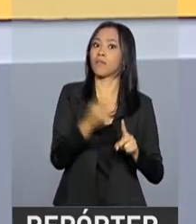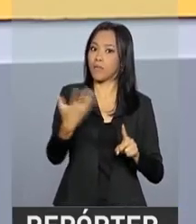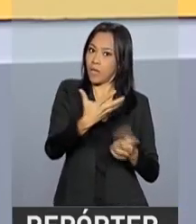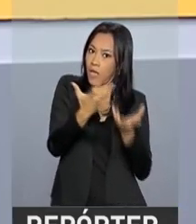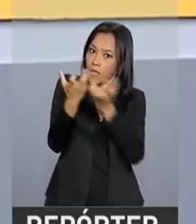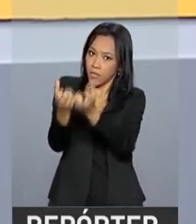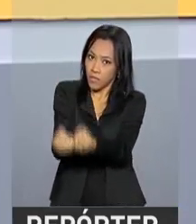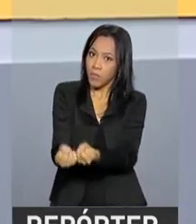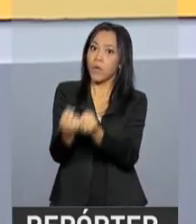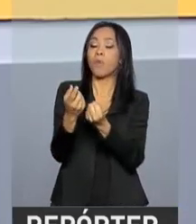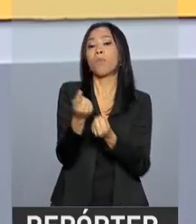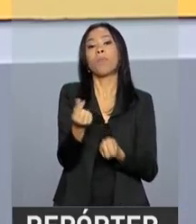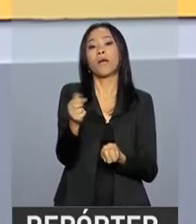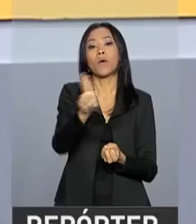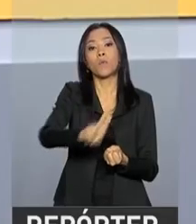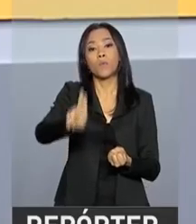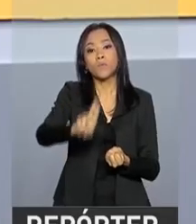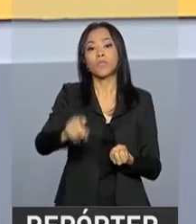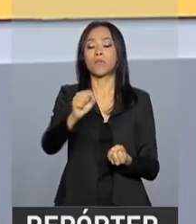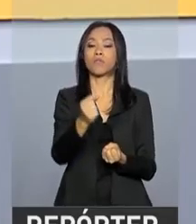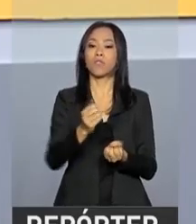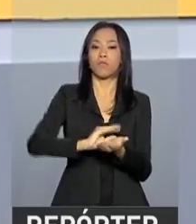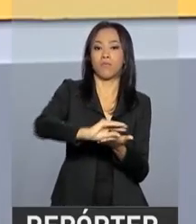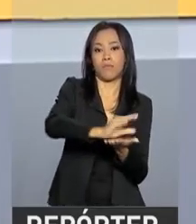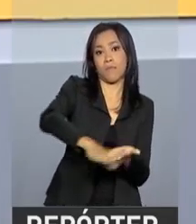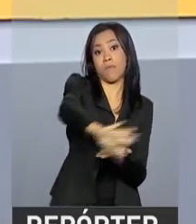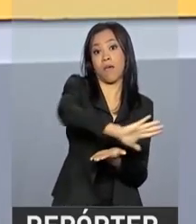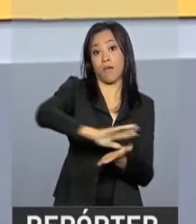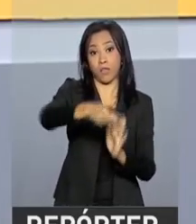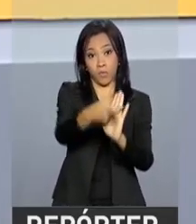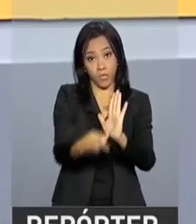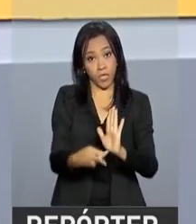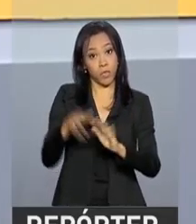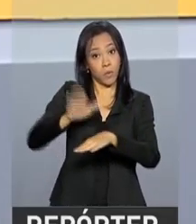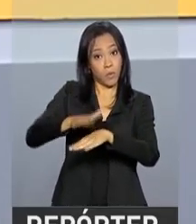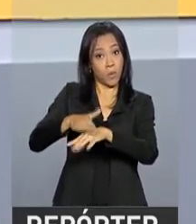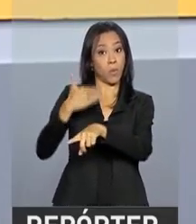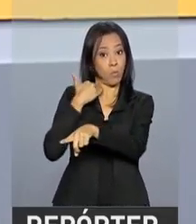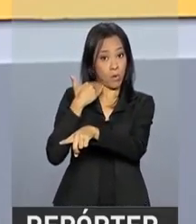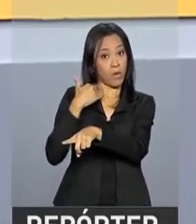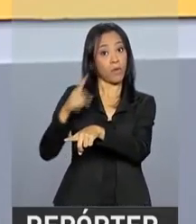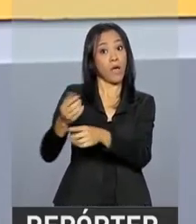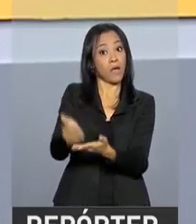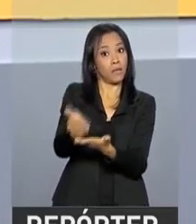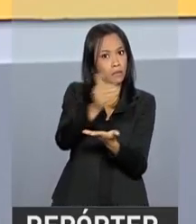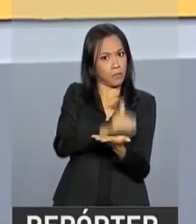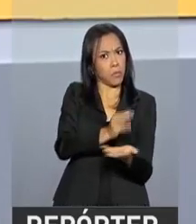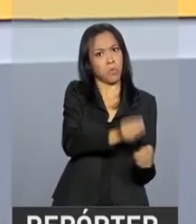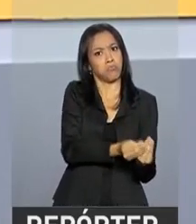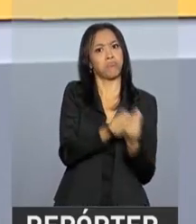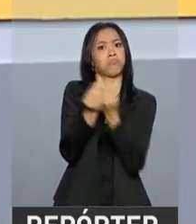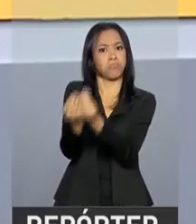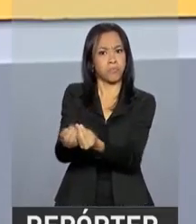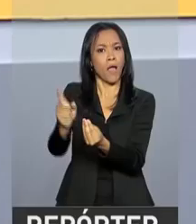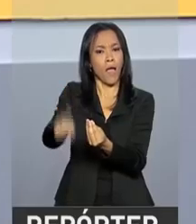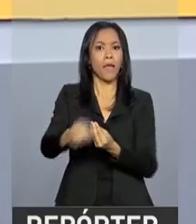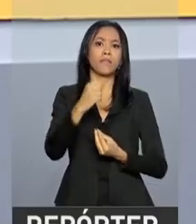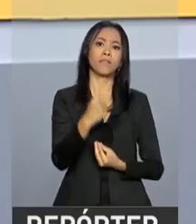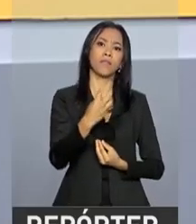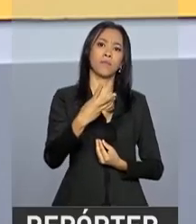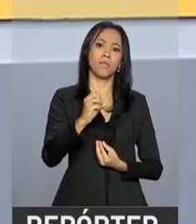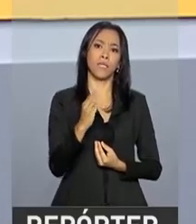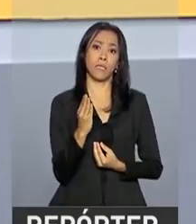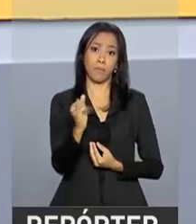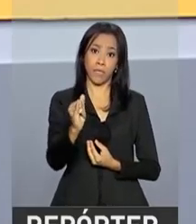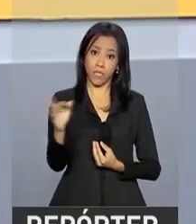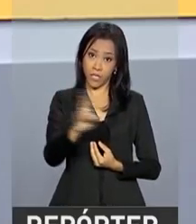para aplicação em projetos de desenvolvimento segundo bnds essa devolução antecipada faz parte dos 130 bilhões de